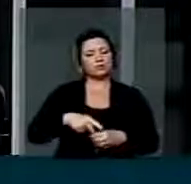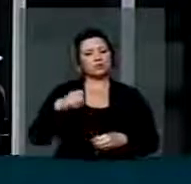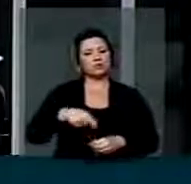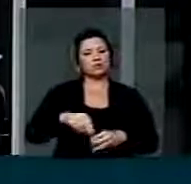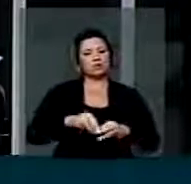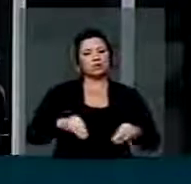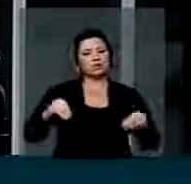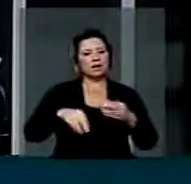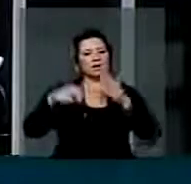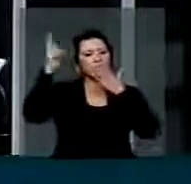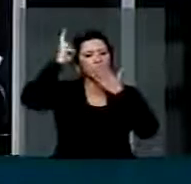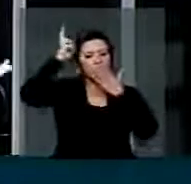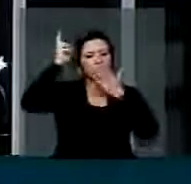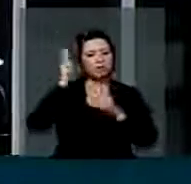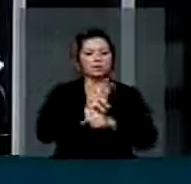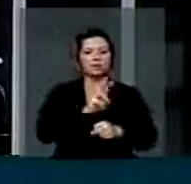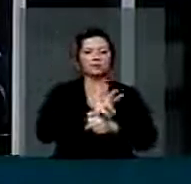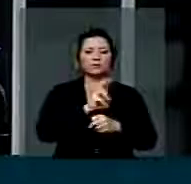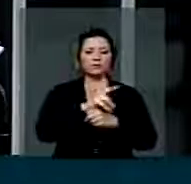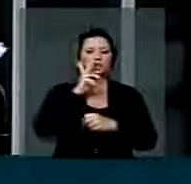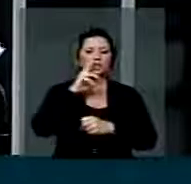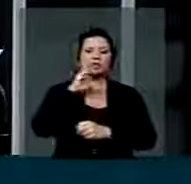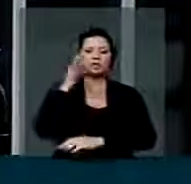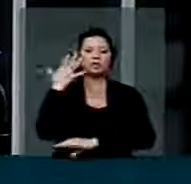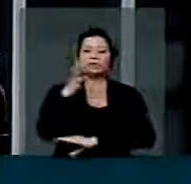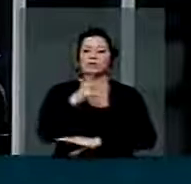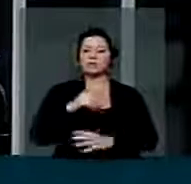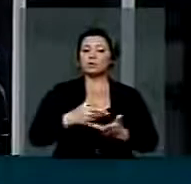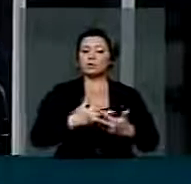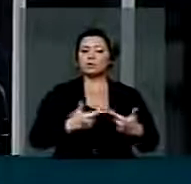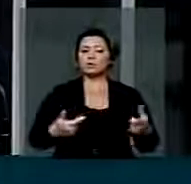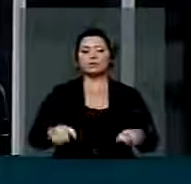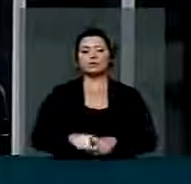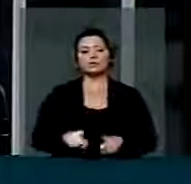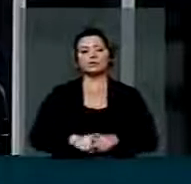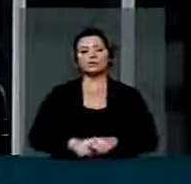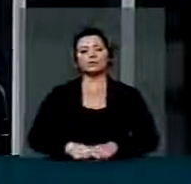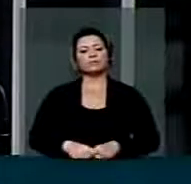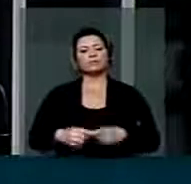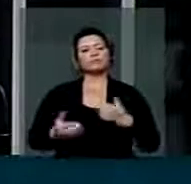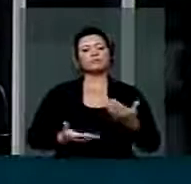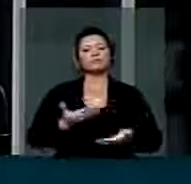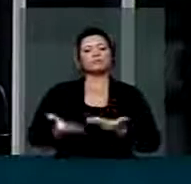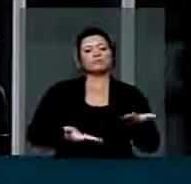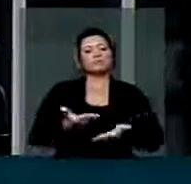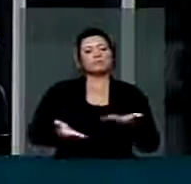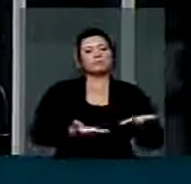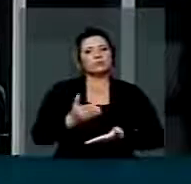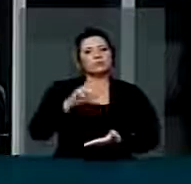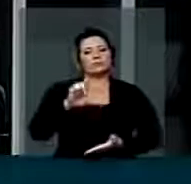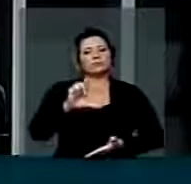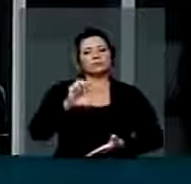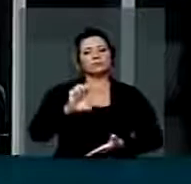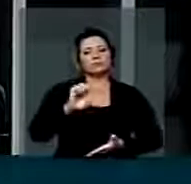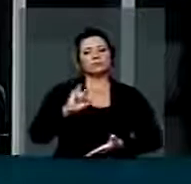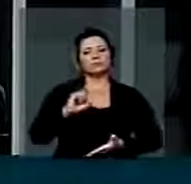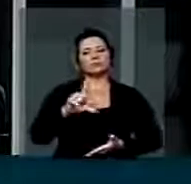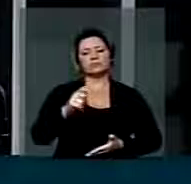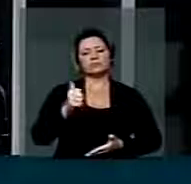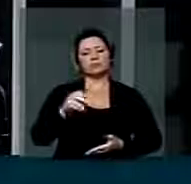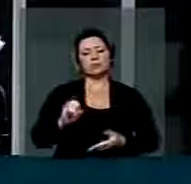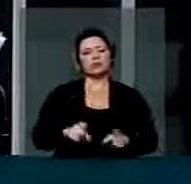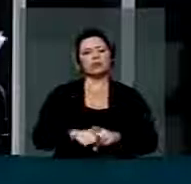e unidades de conservação. Entre outros, senhor presidente, o incentivo no leilão à exploração de recursos